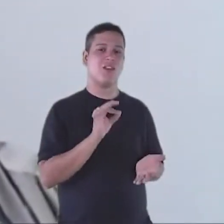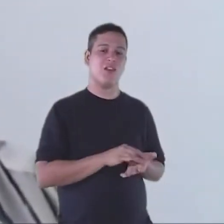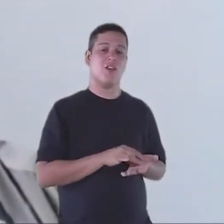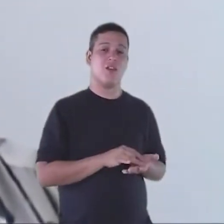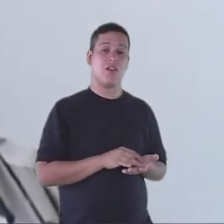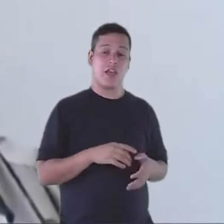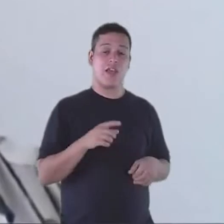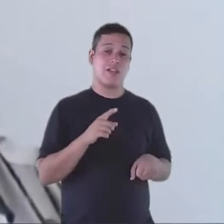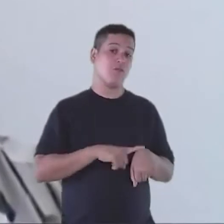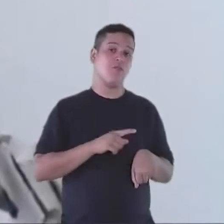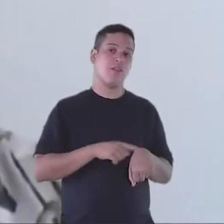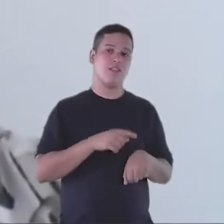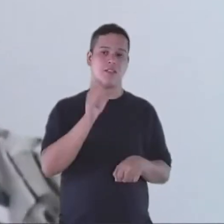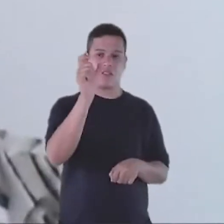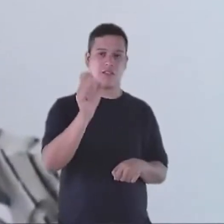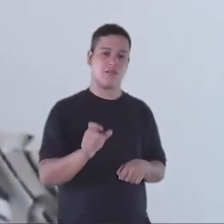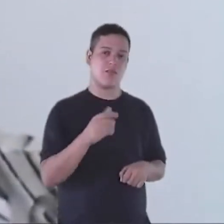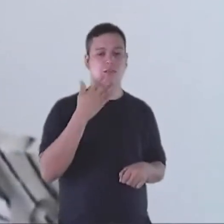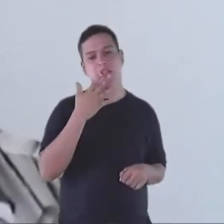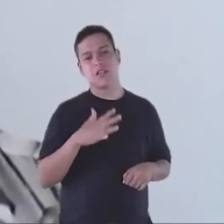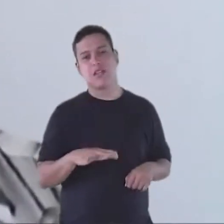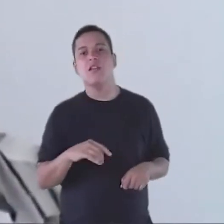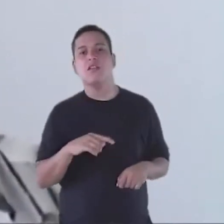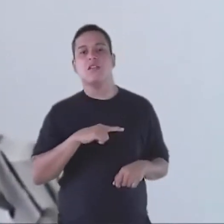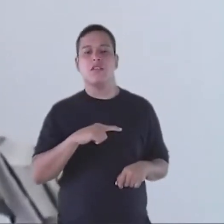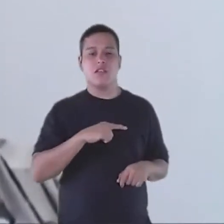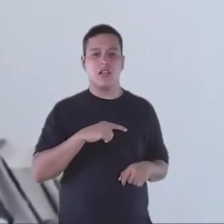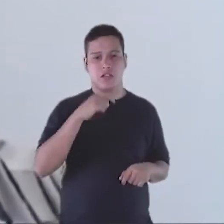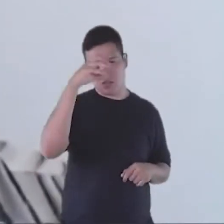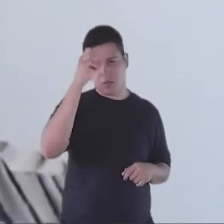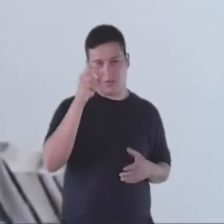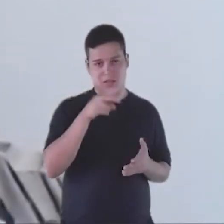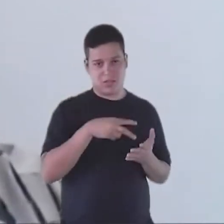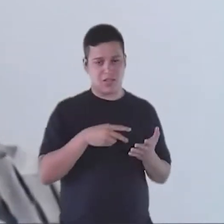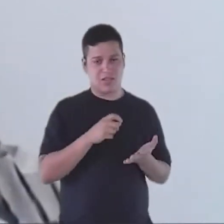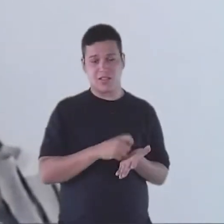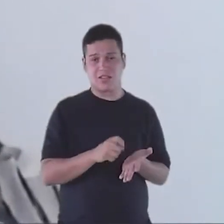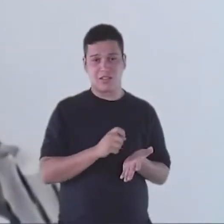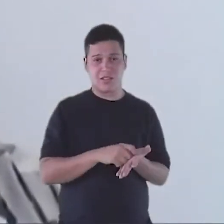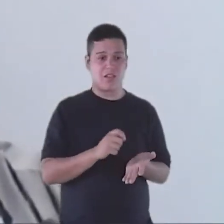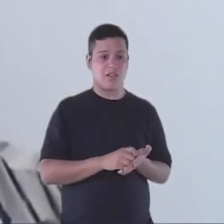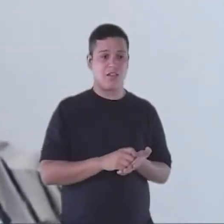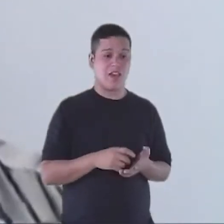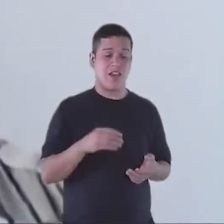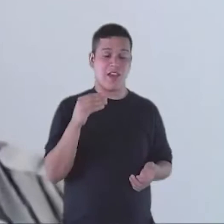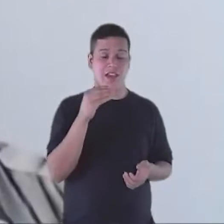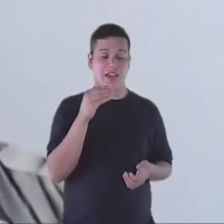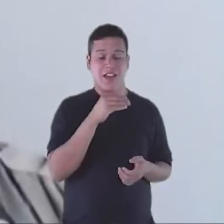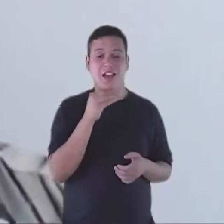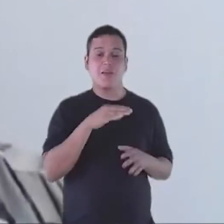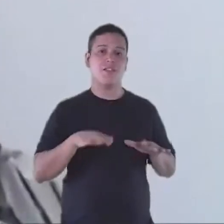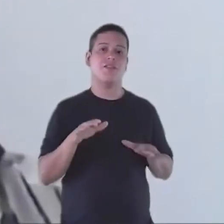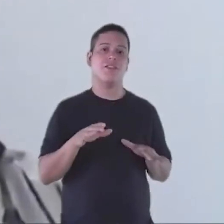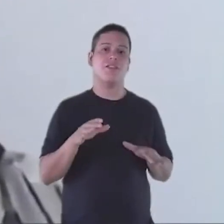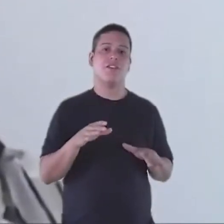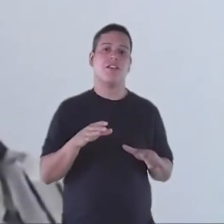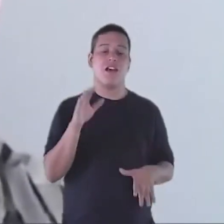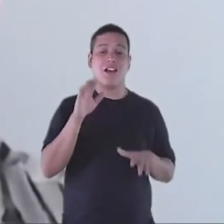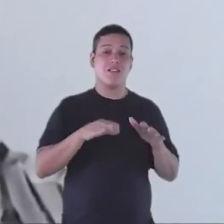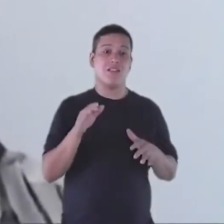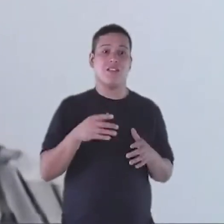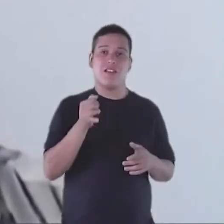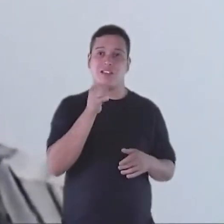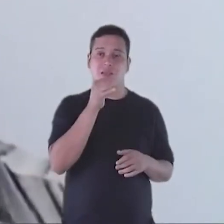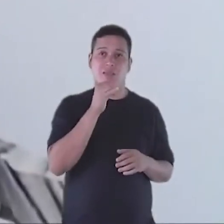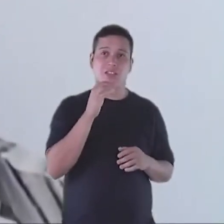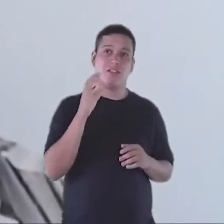estalo. Todo mundo já viu criança aprendendo a ler e escrever. Não surge de passo a passo. De repente, a criança